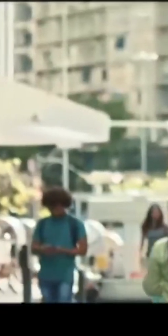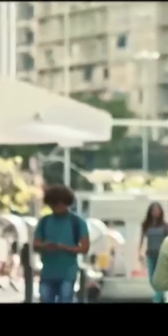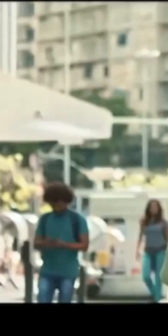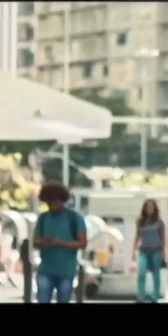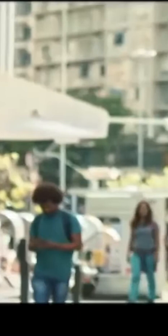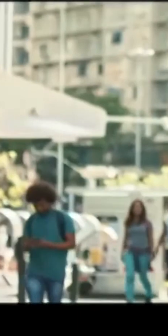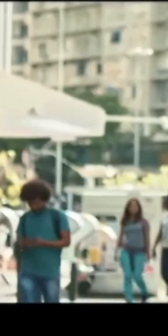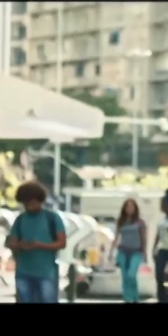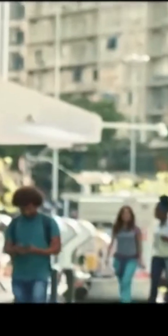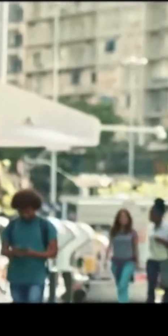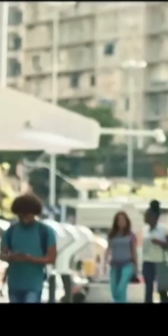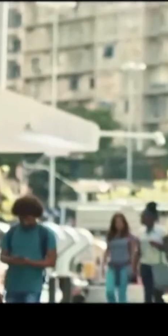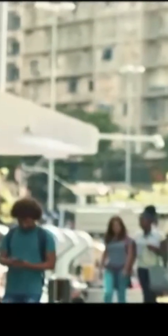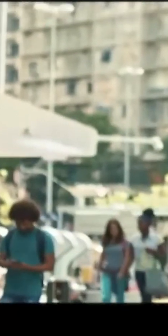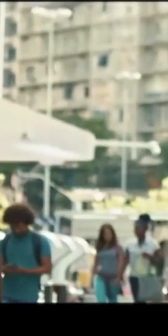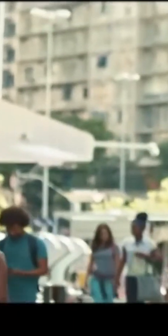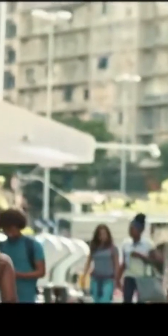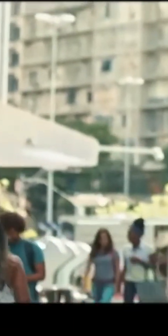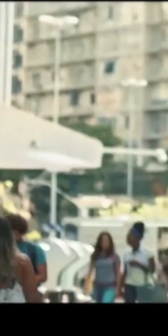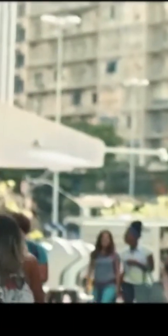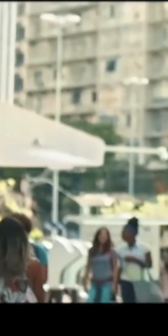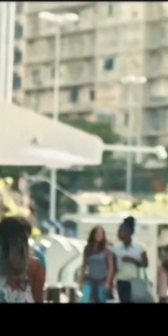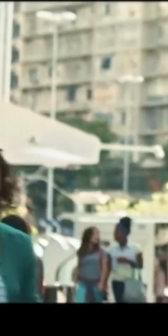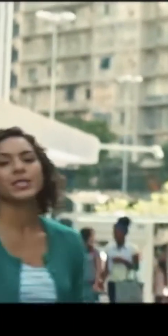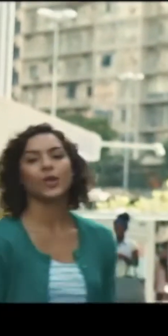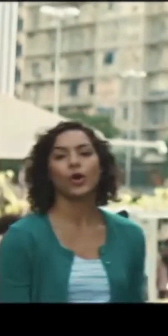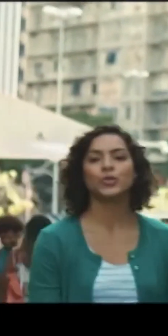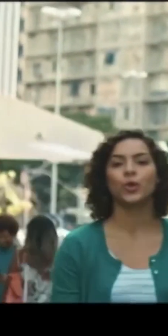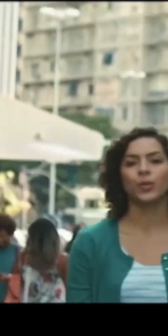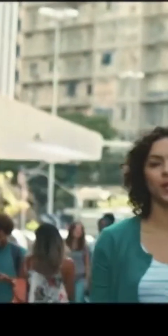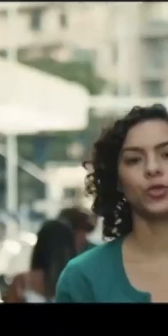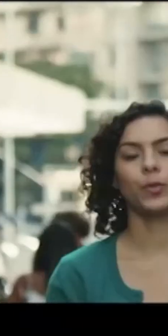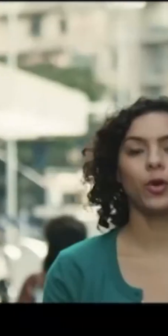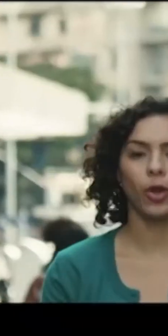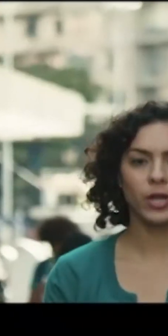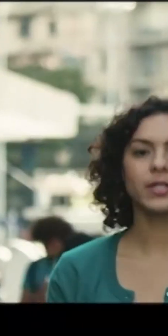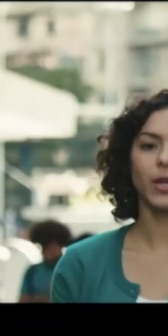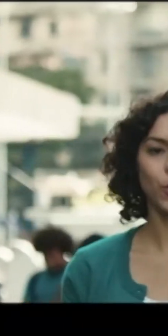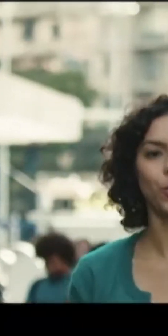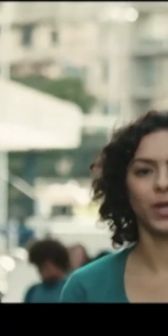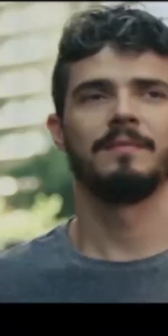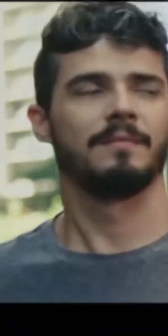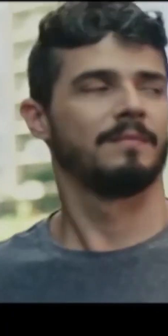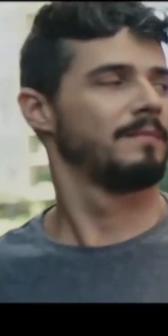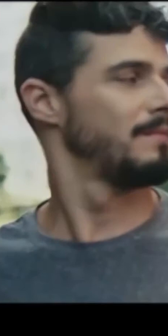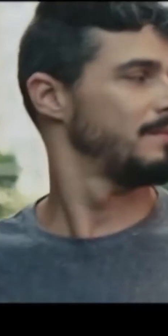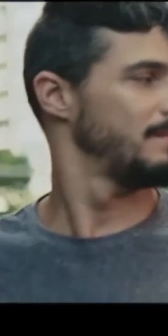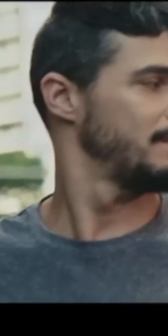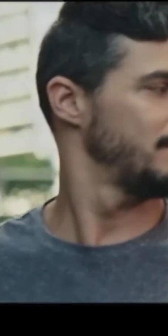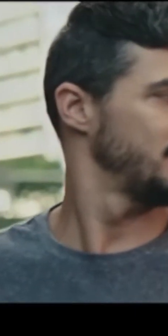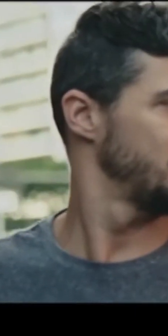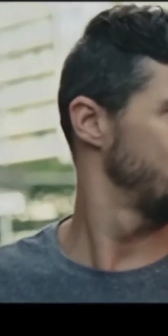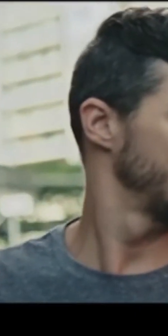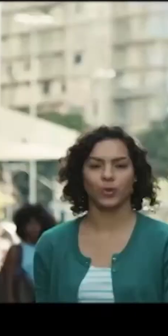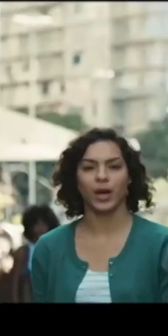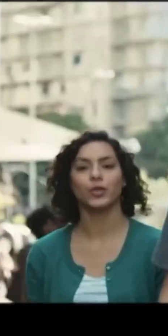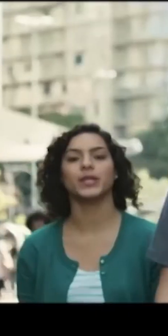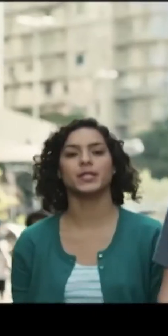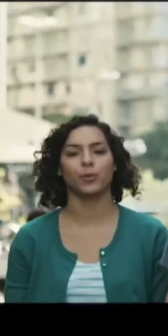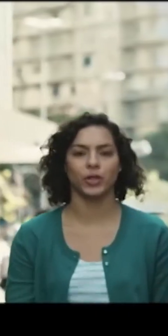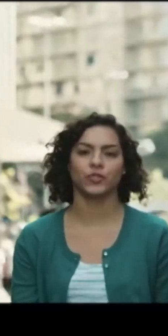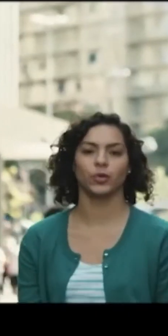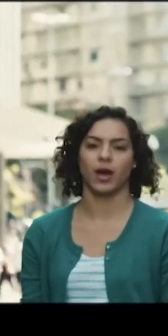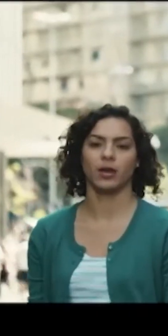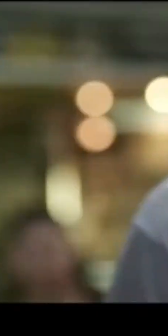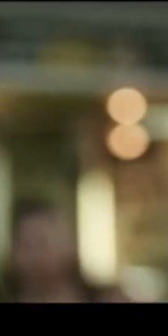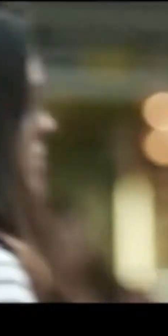Quando fiquei sabendo que tinha tuberculose, imaginei, é o fim. Mas logo descobri, tuberculose tem cura. Se parar o tratamento, a